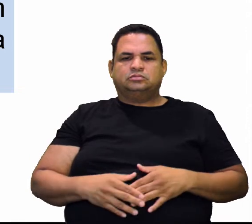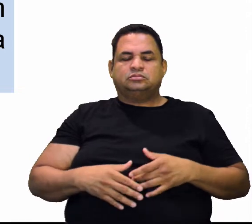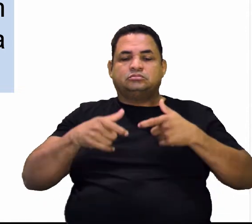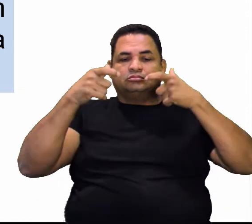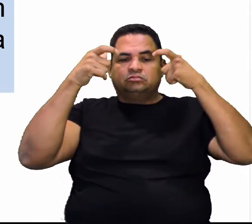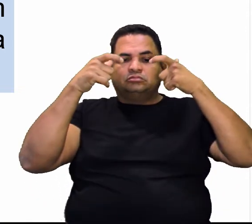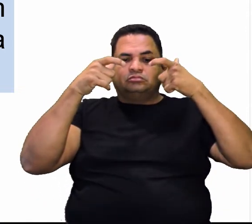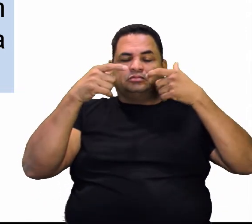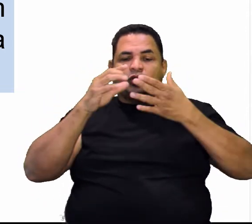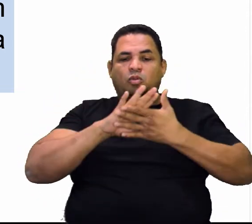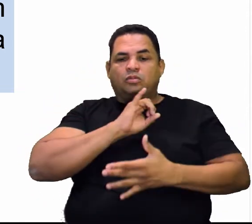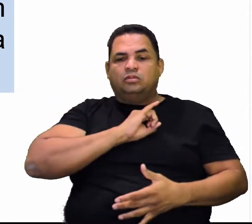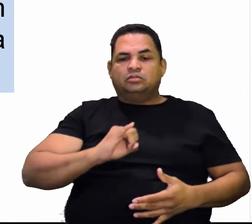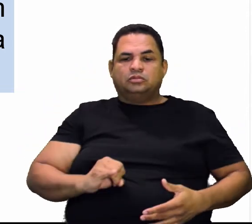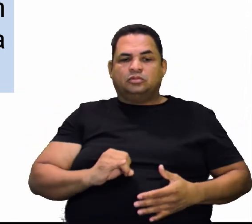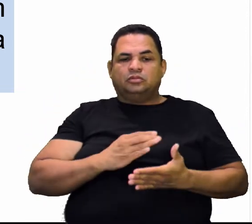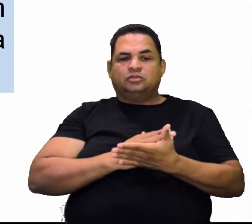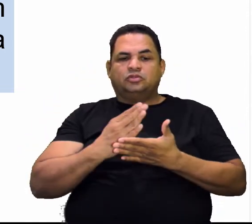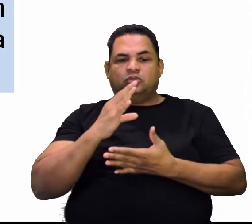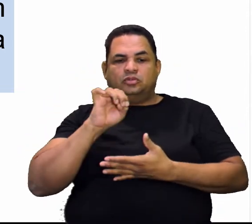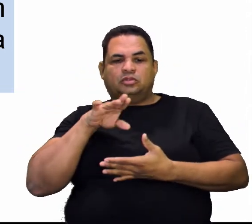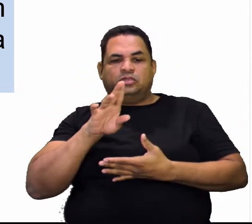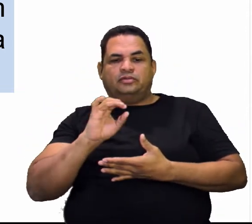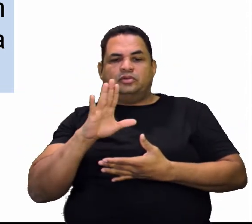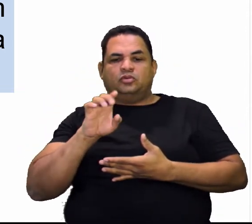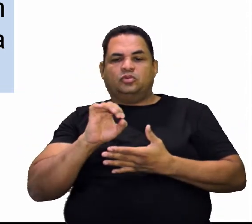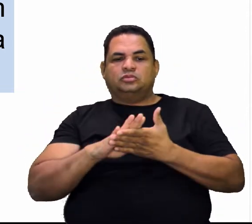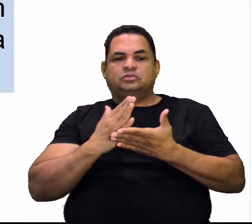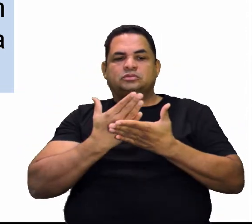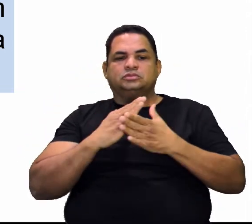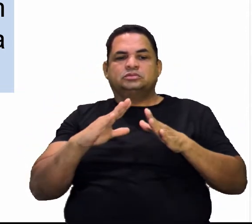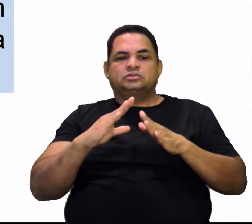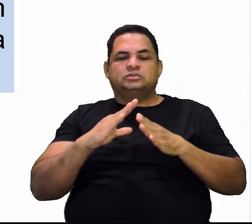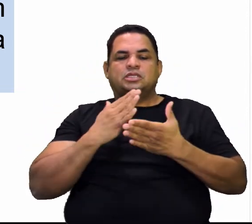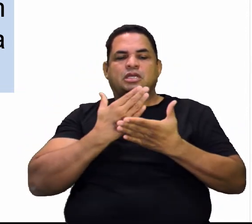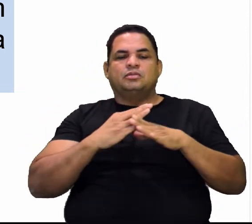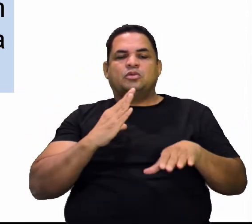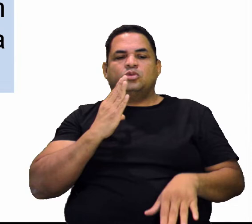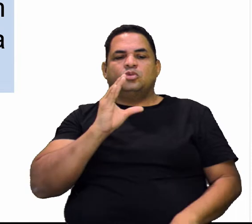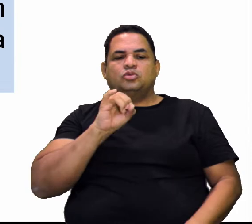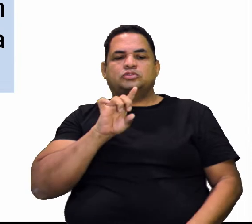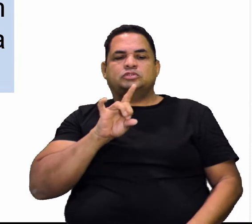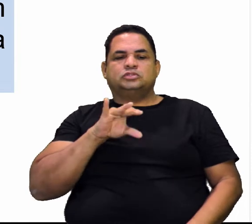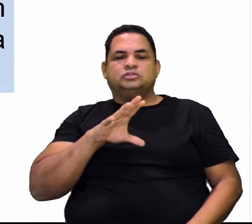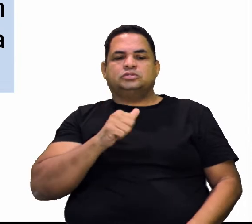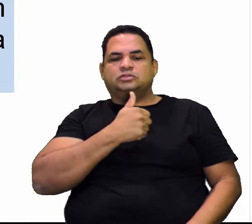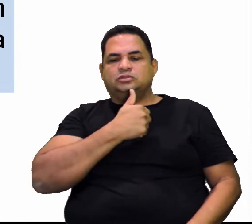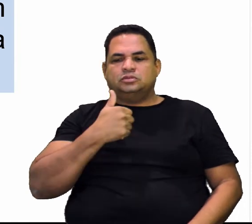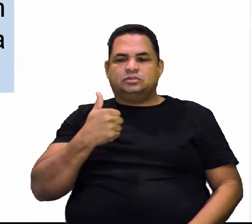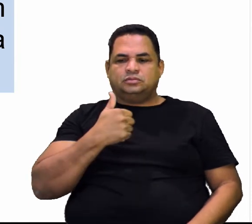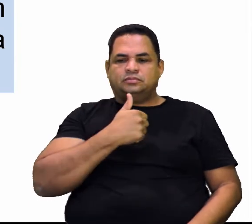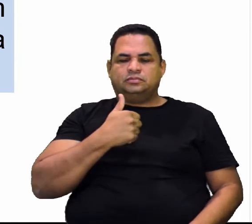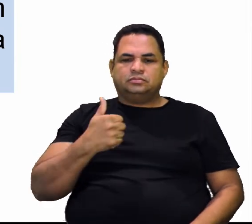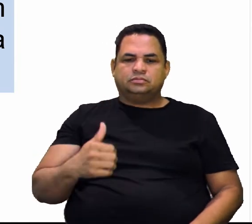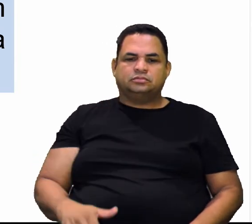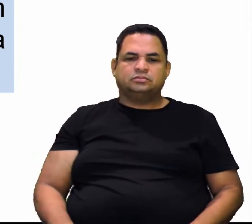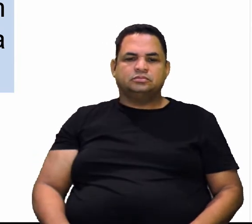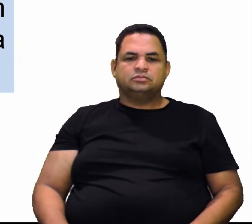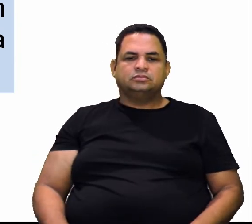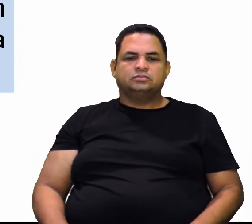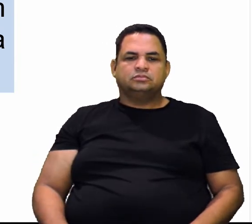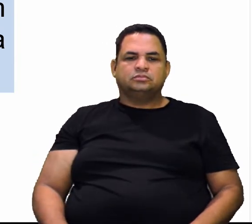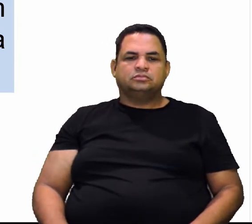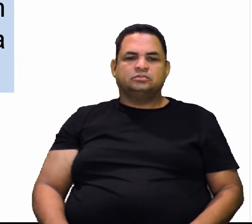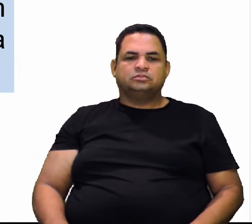Romano começou com Otávio Augusto e terminou com Constantino XI. Otávio